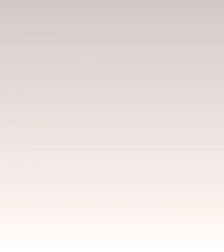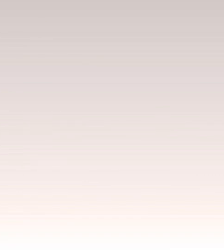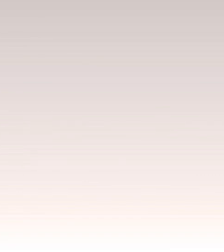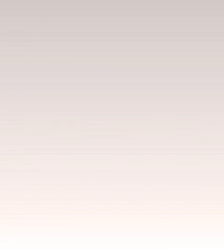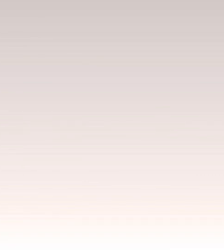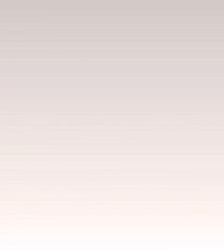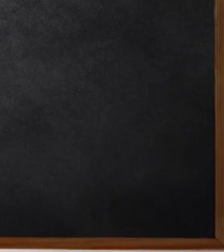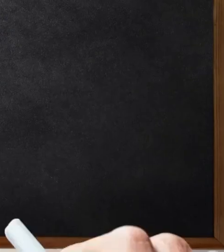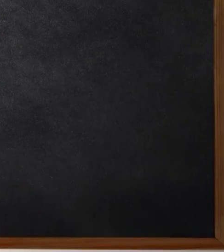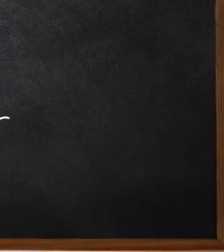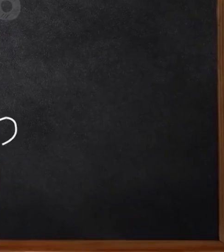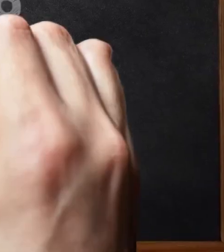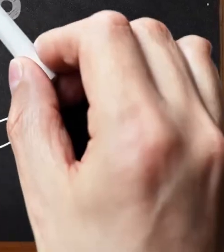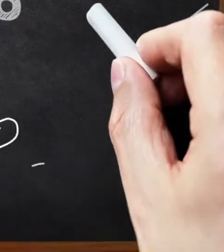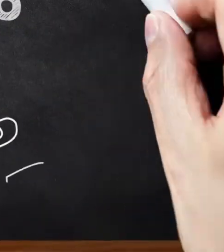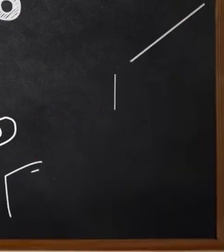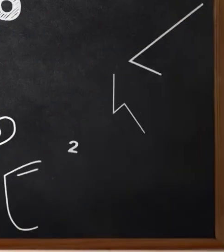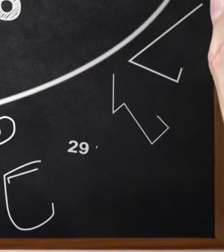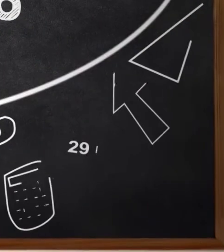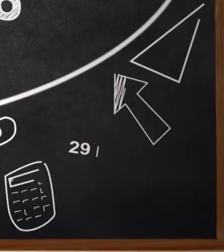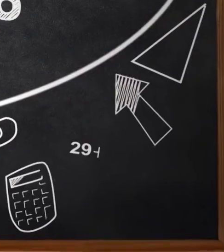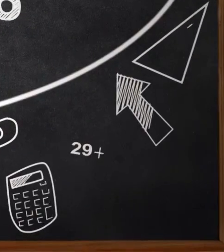E aí